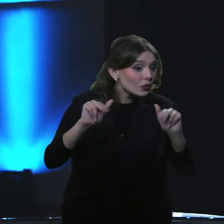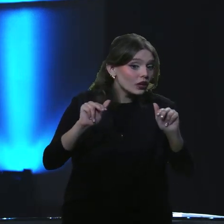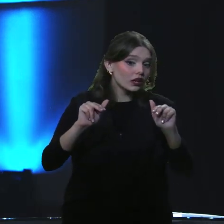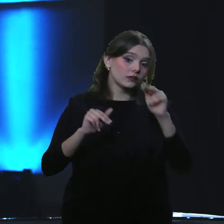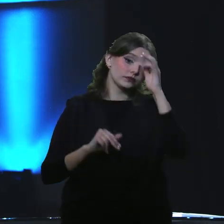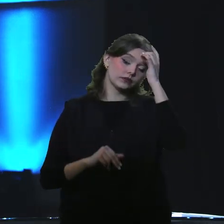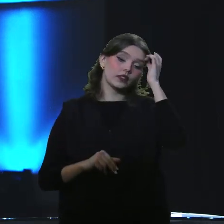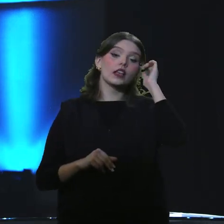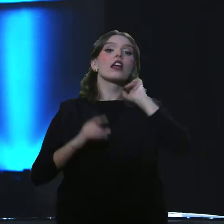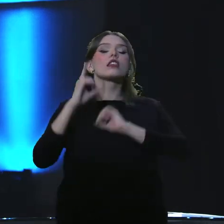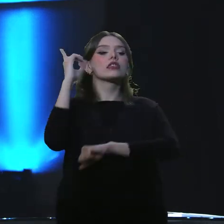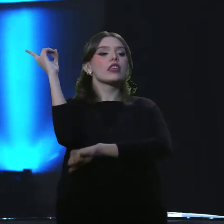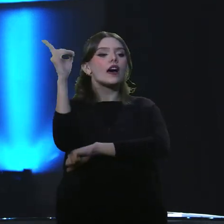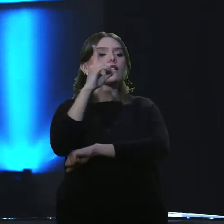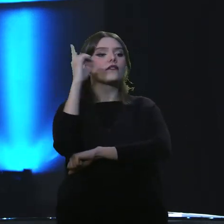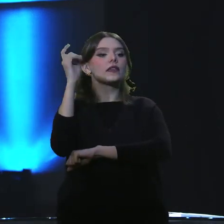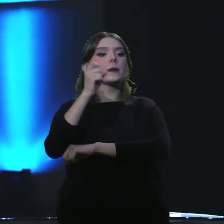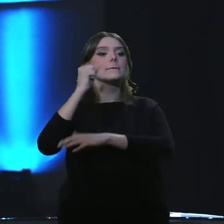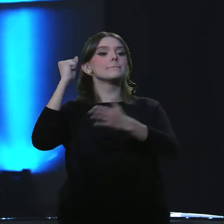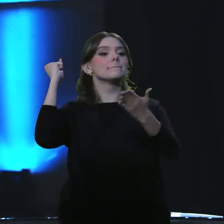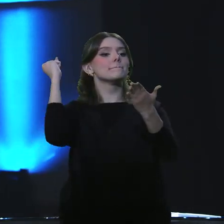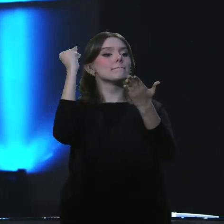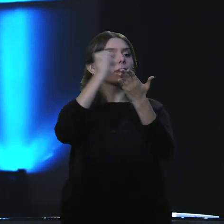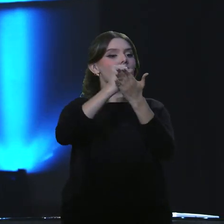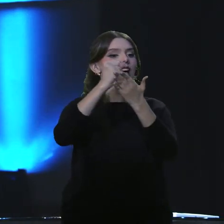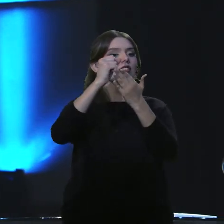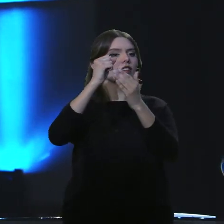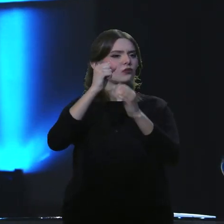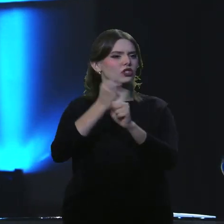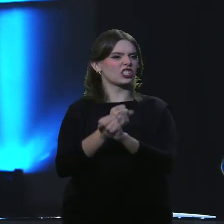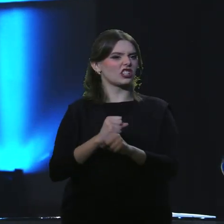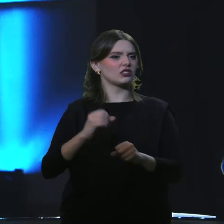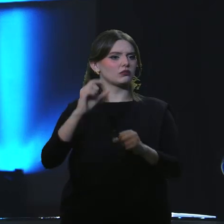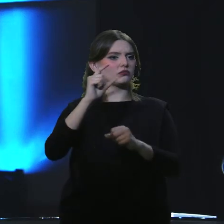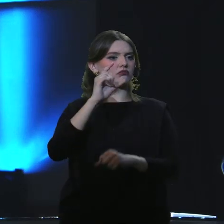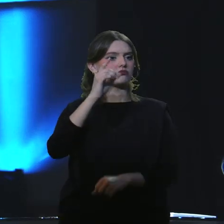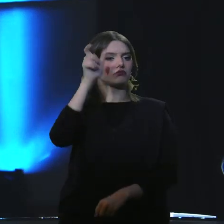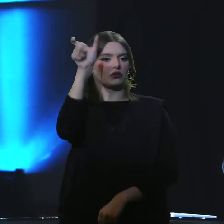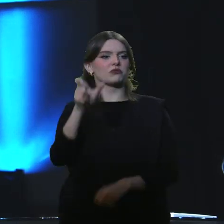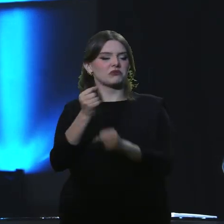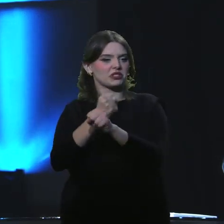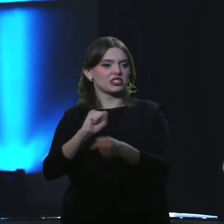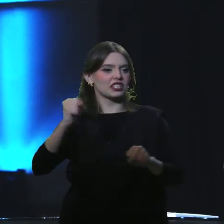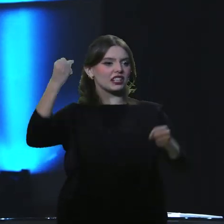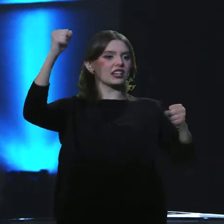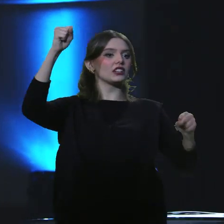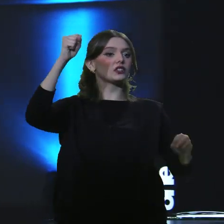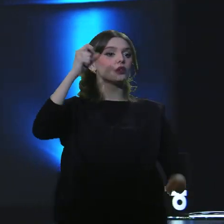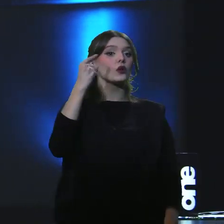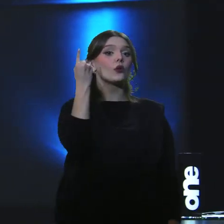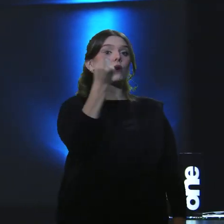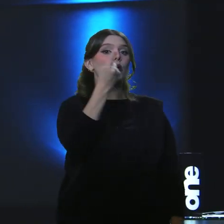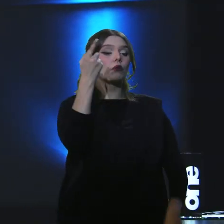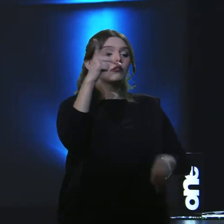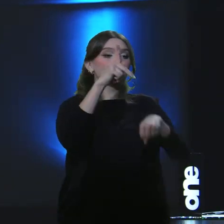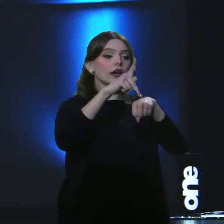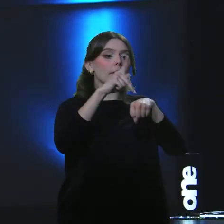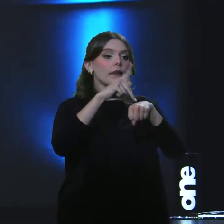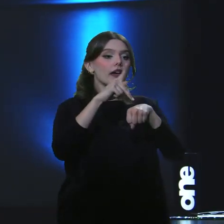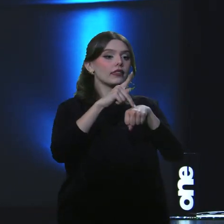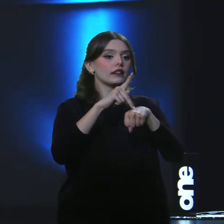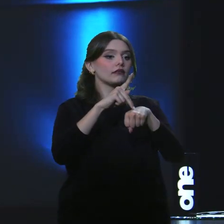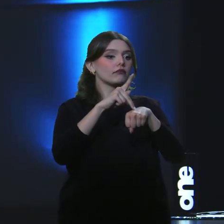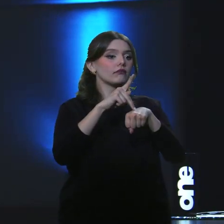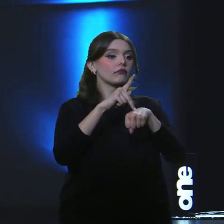pedrinha. Ele pegou 5, mas foi com uma só que ele derrubou. Então você pensa, só tem algumas pedrinhas.